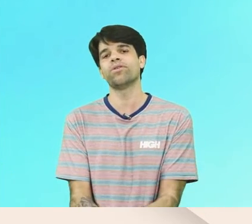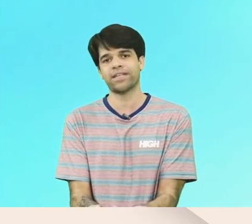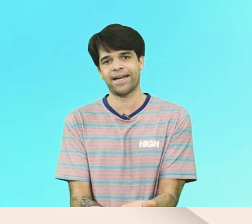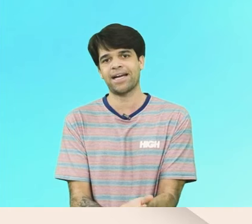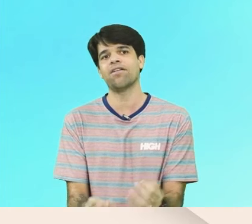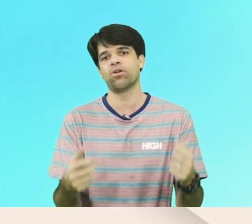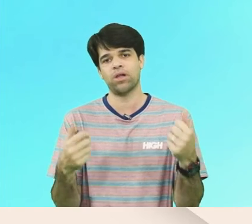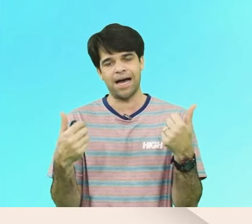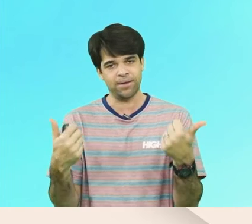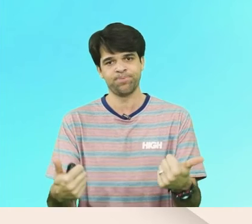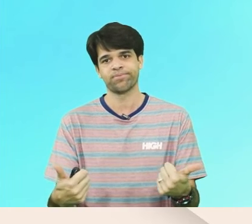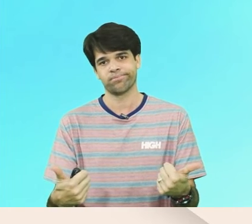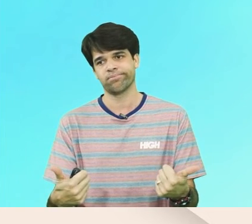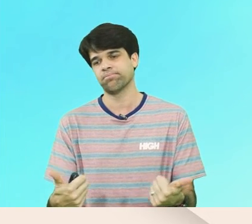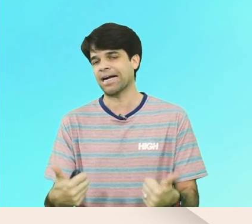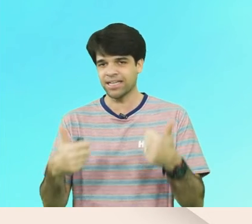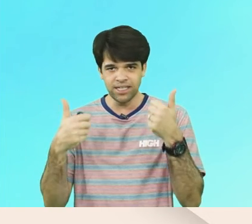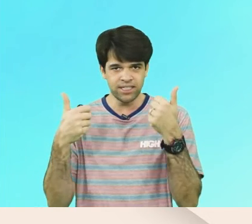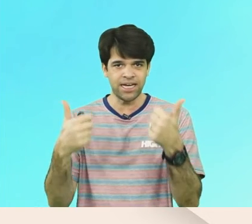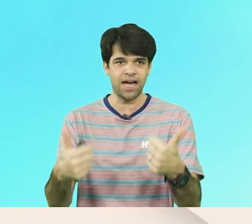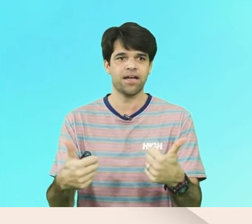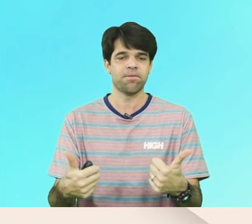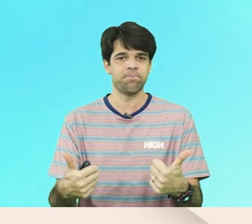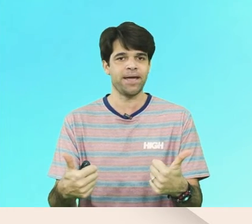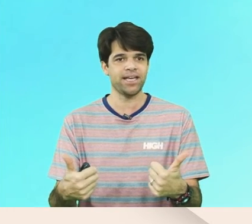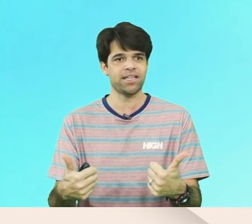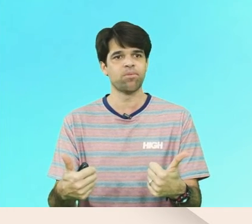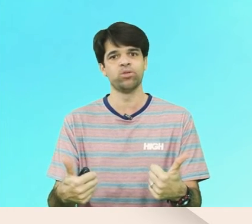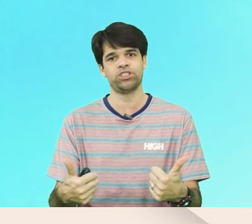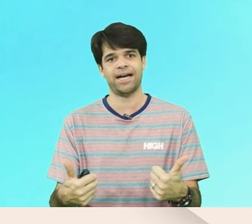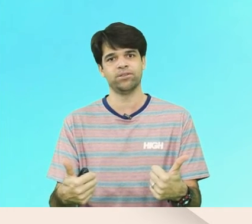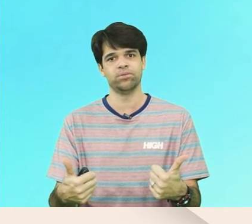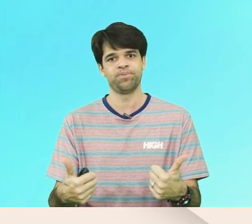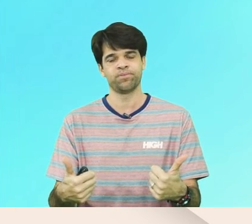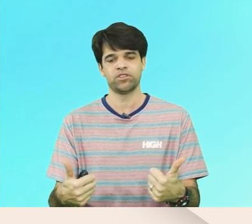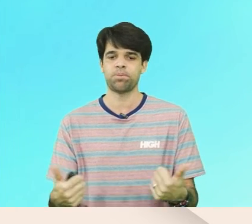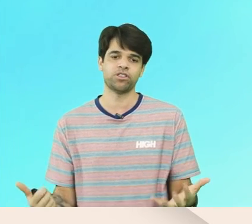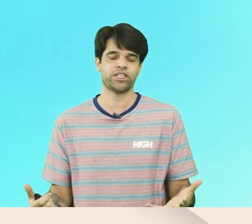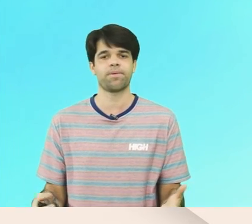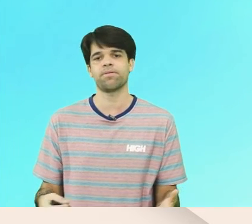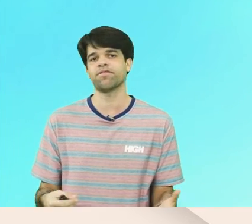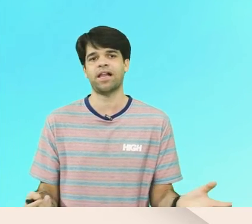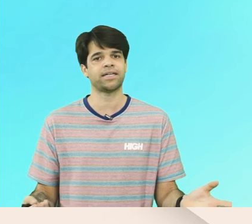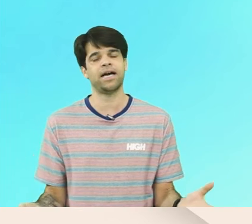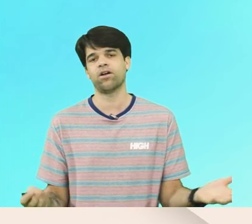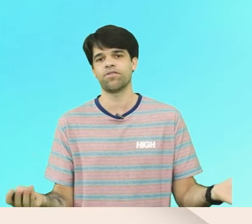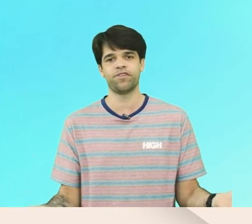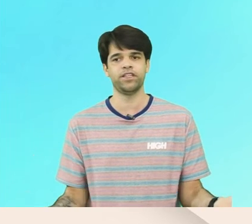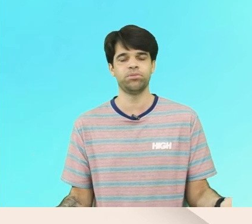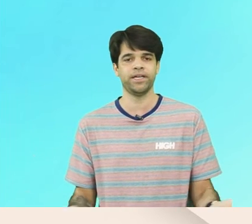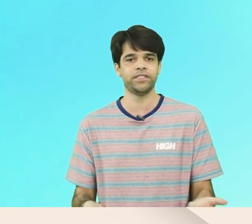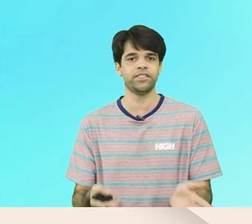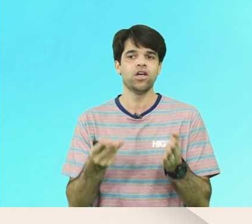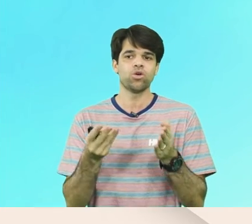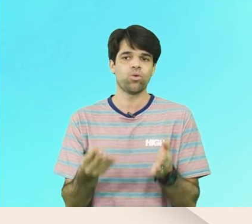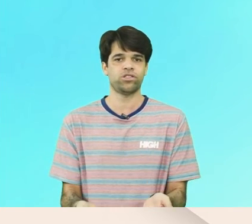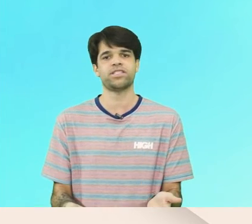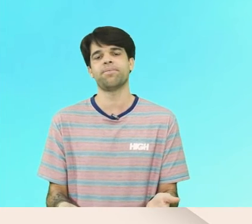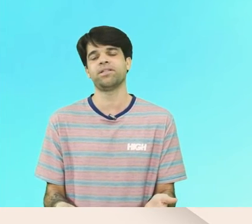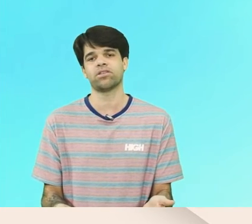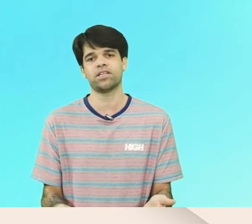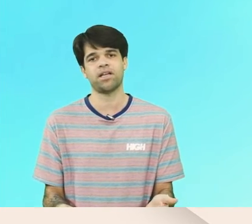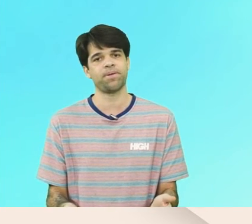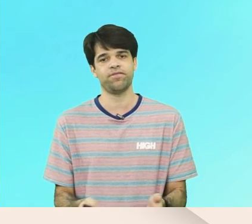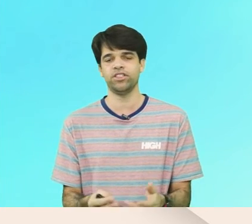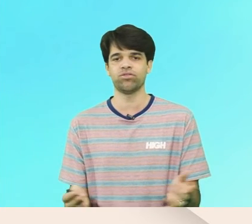trajetória o teu entregável lá, bacana, bem demonstrado. Você pode chegar para mim e falar, cara, ó, infelizmente, com